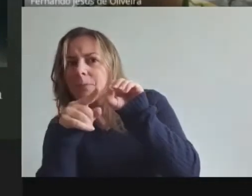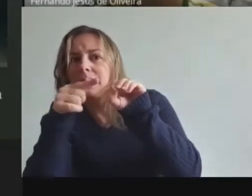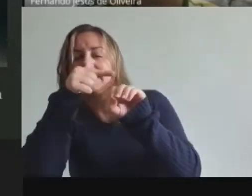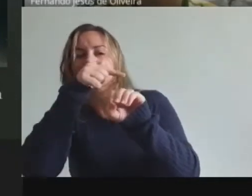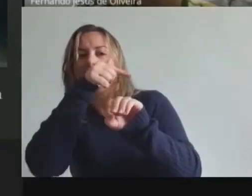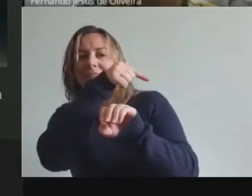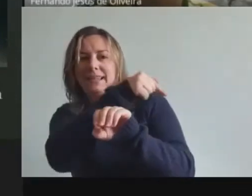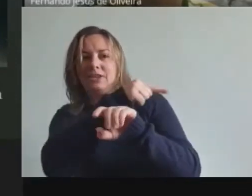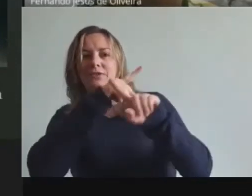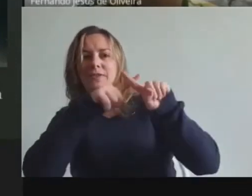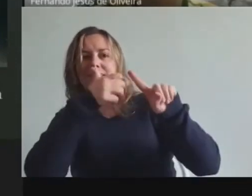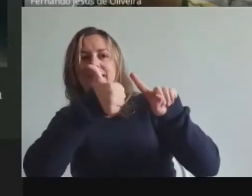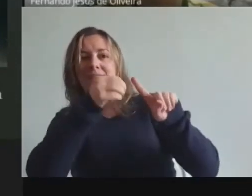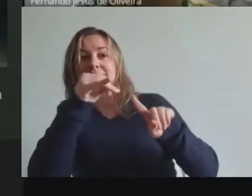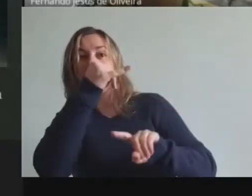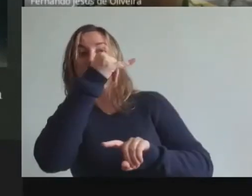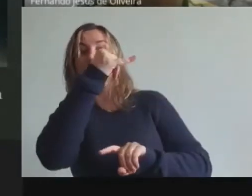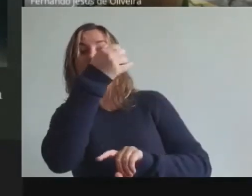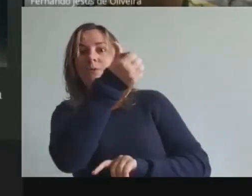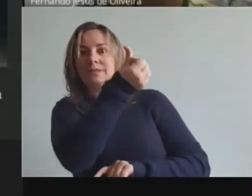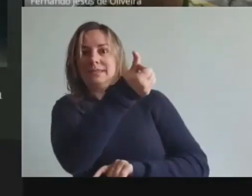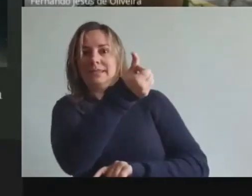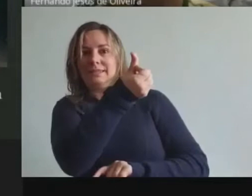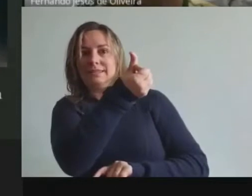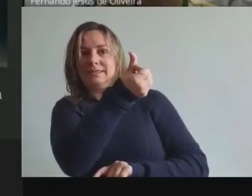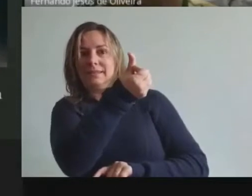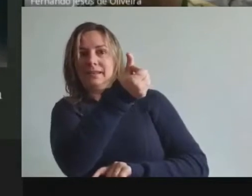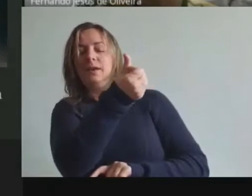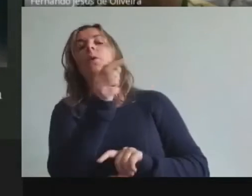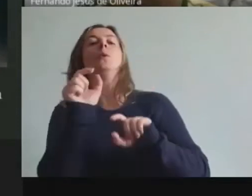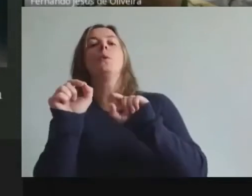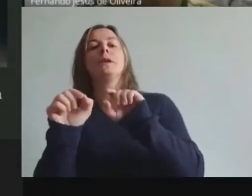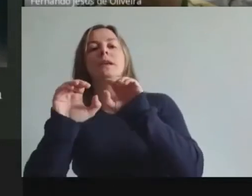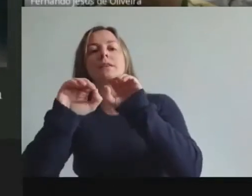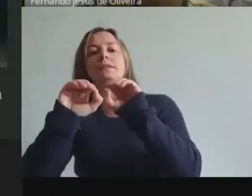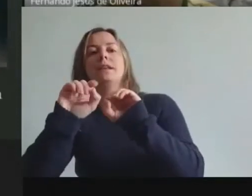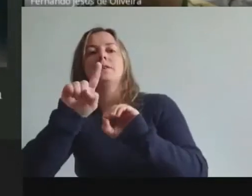Então, o 7 conta aqui, tá? Nas potências positivas não conta.